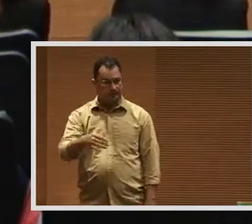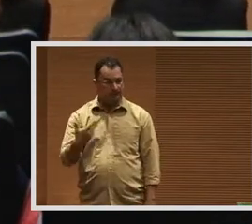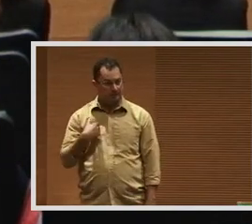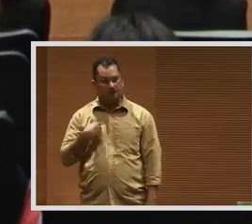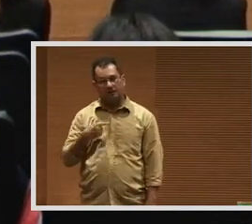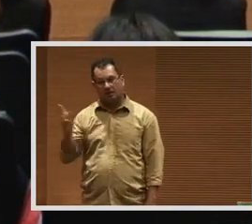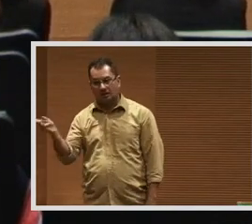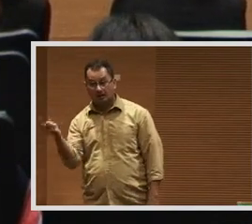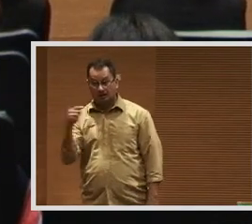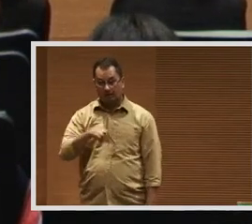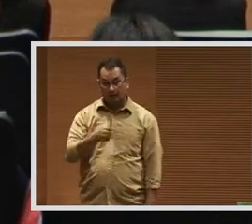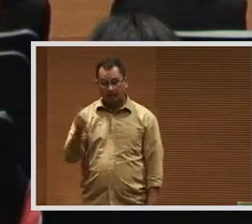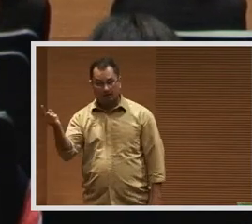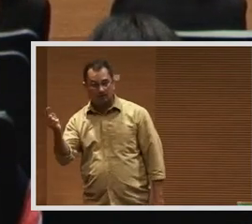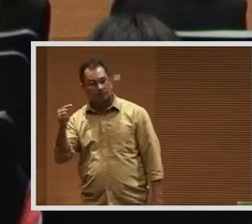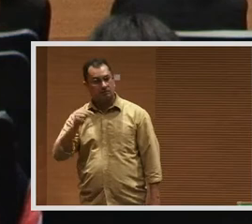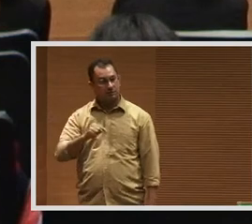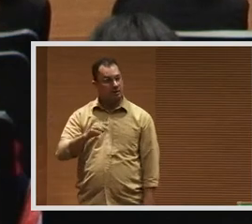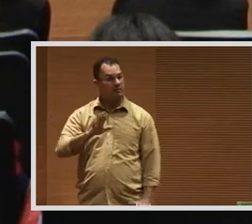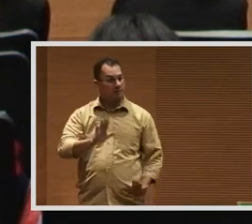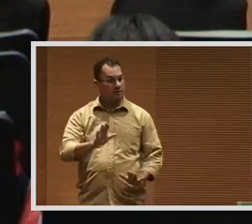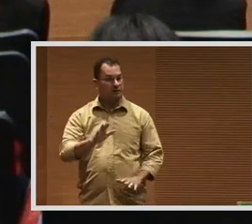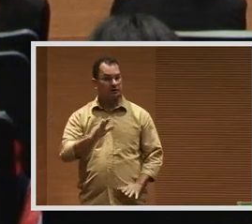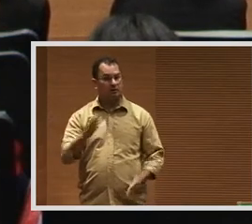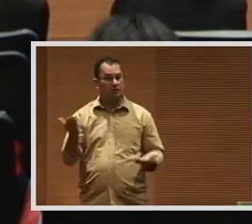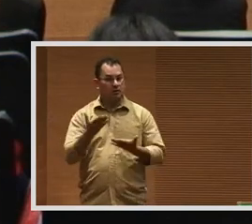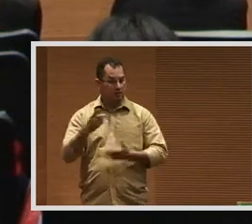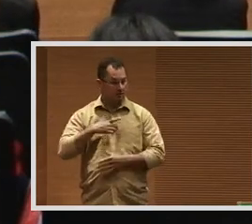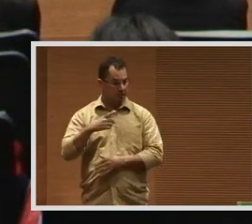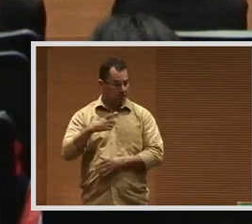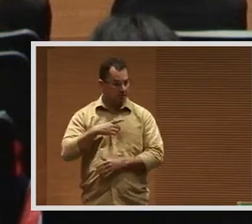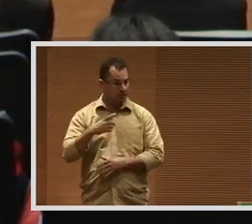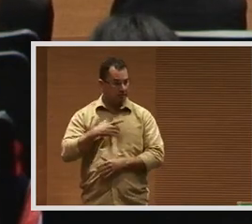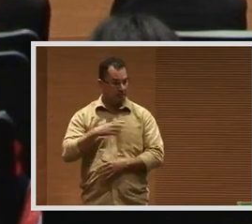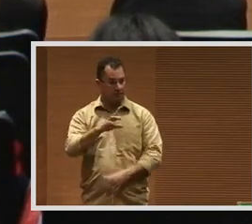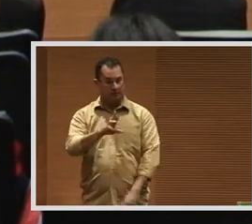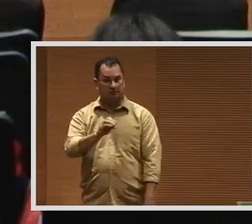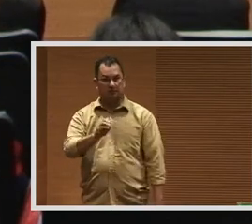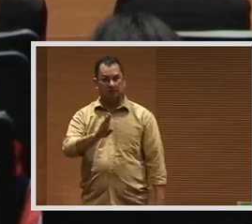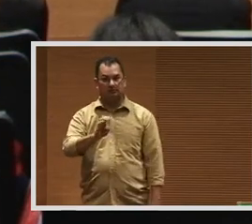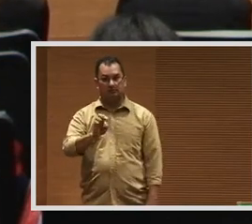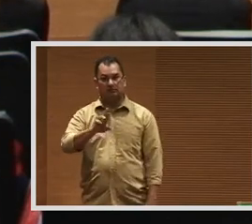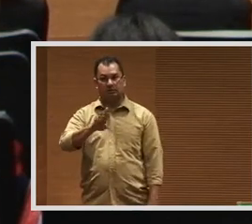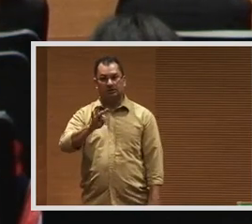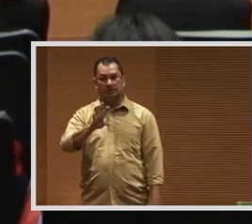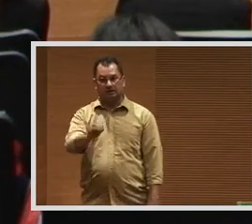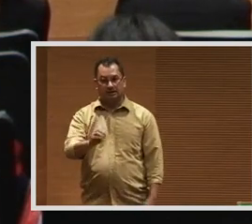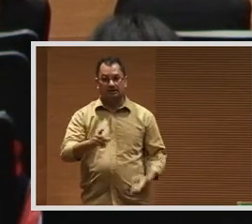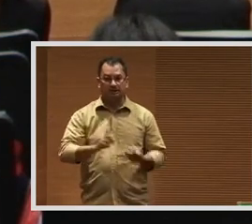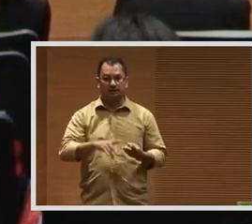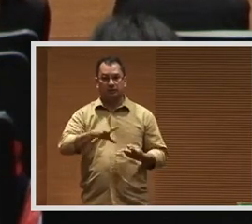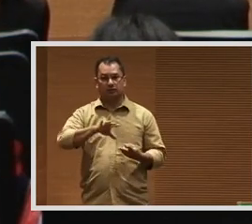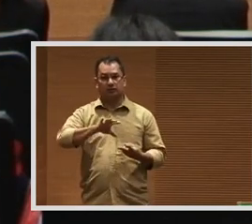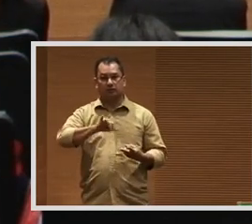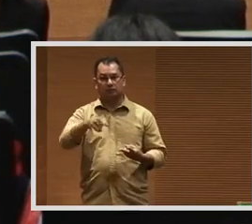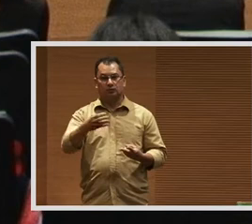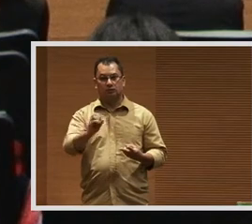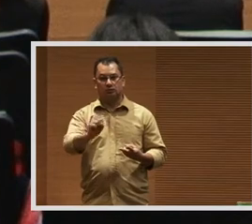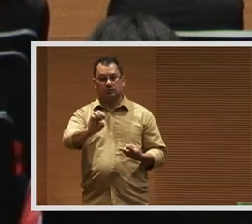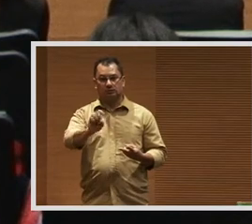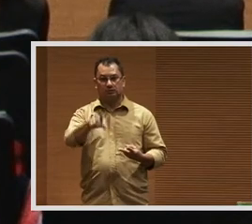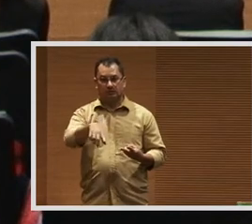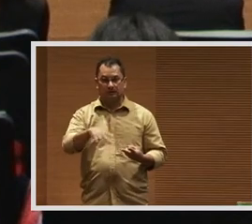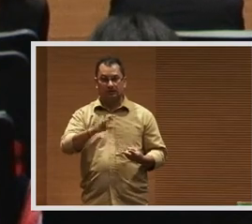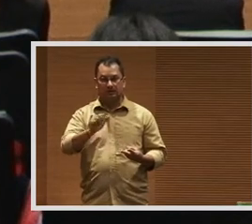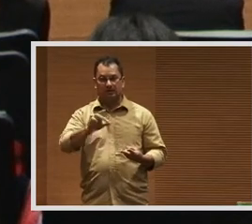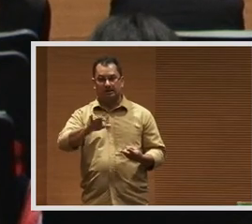A minha questão... Bom, lá, hoje, nós tivemos o Roberto Lehrer, né, o José Karen... E eles